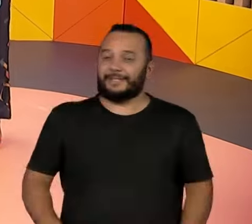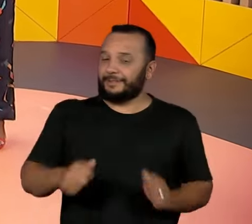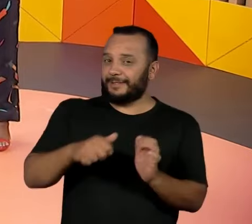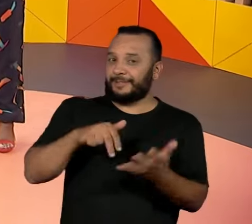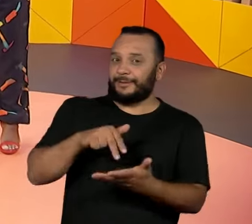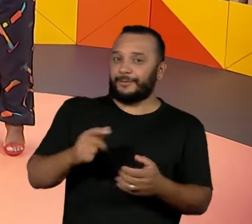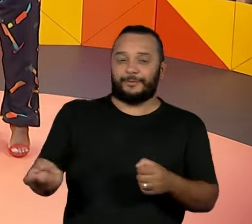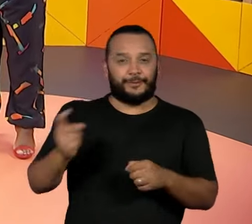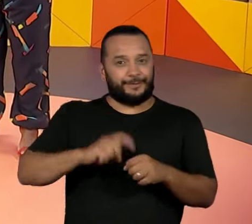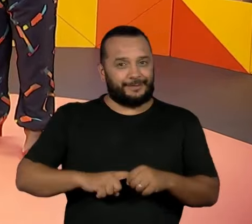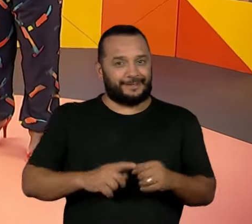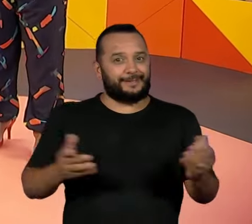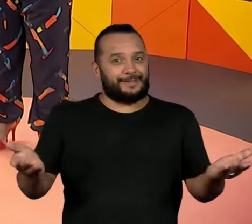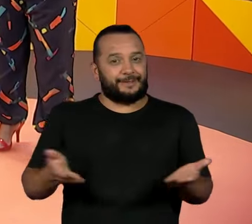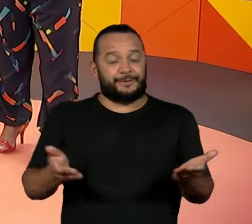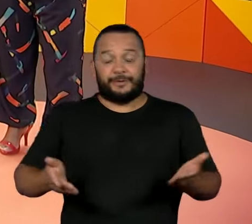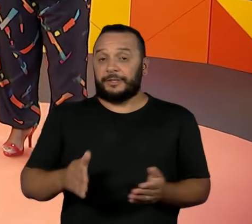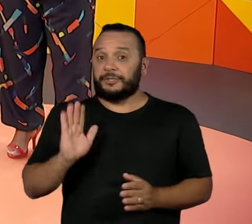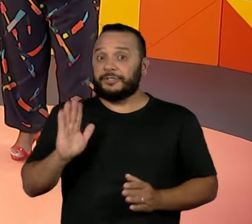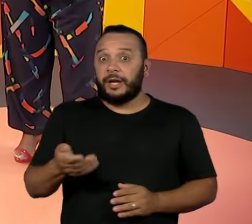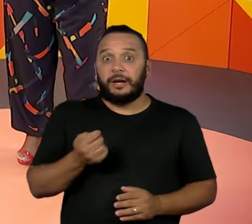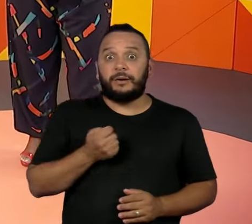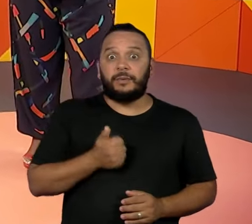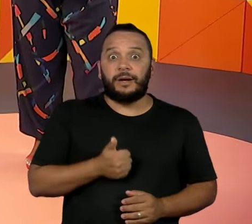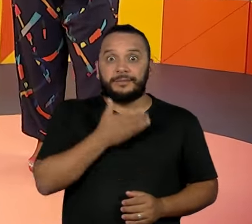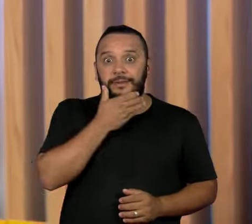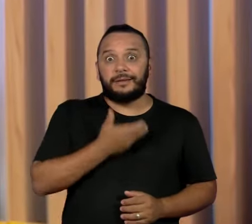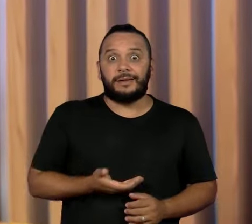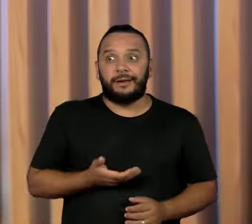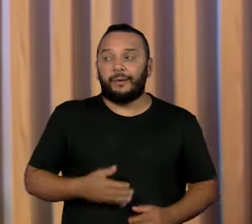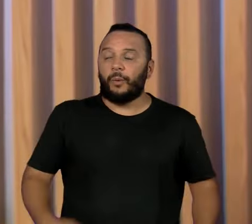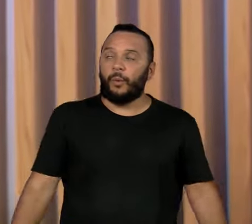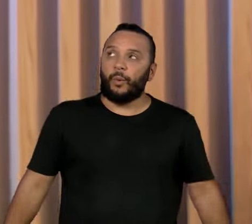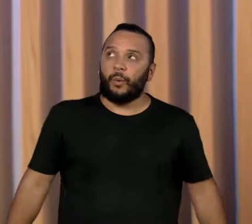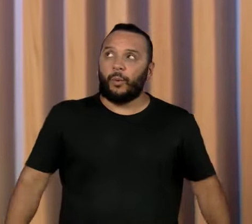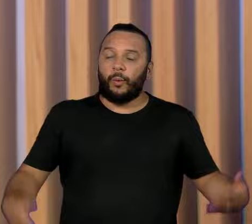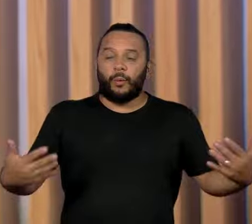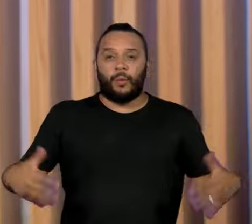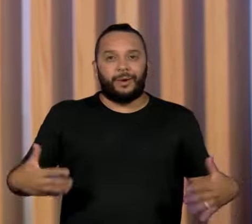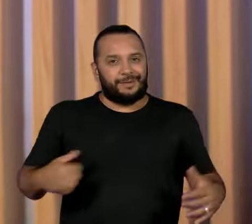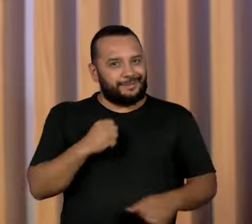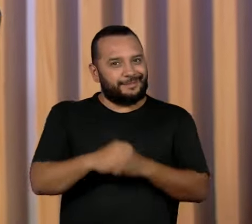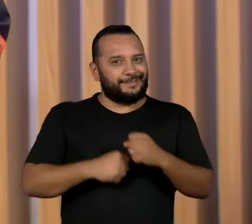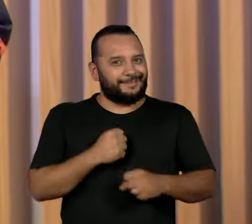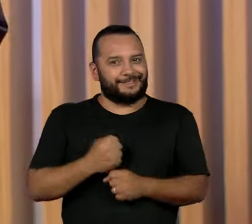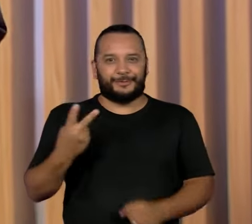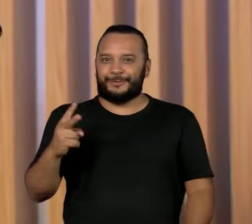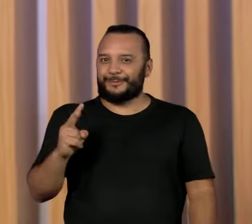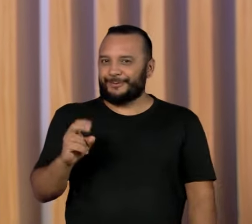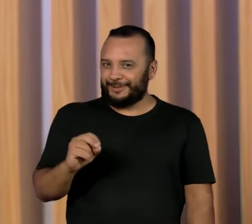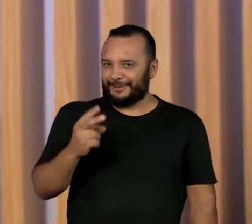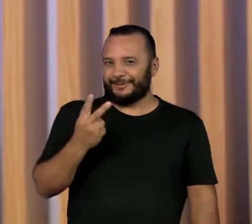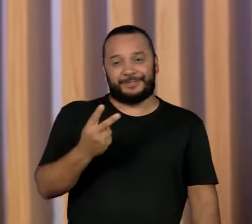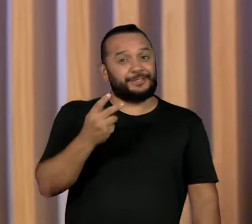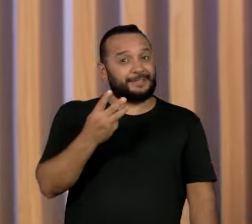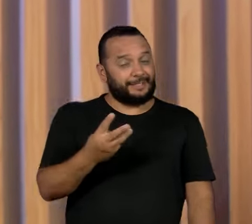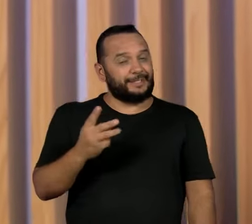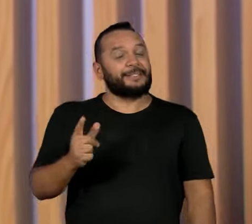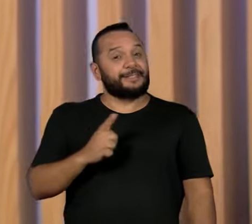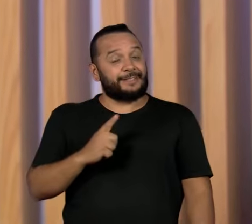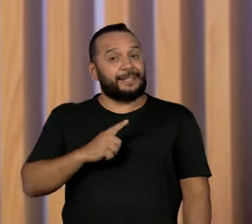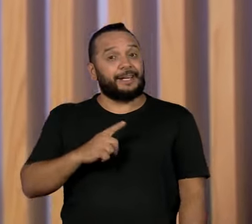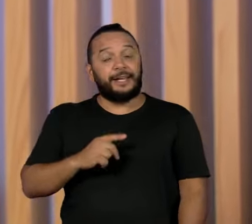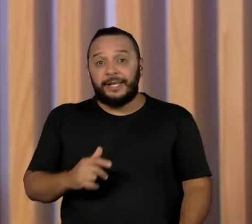Estação Livre voltando e já é quase Natal. E esse ano de 2023, um velho conhecido nosso